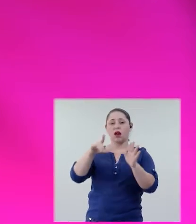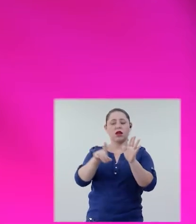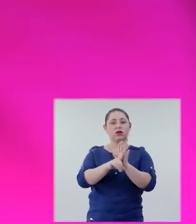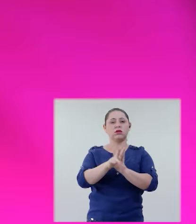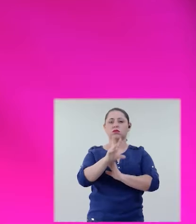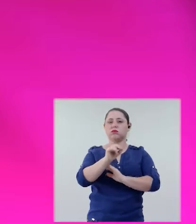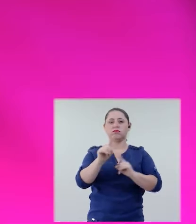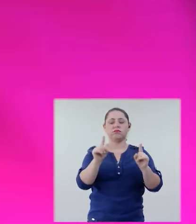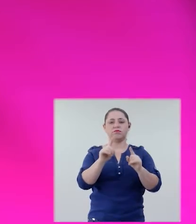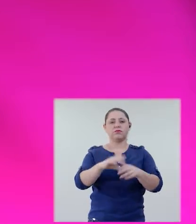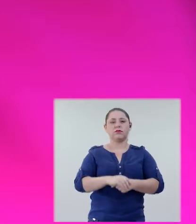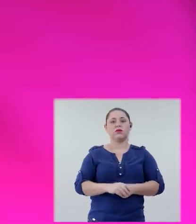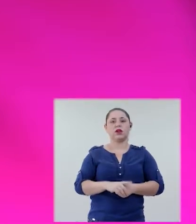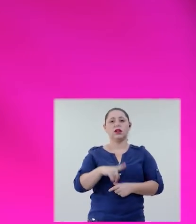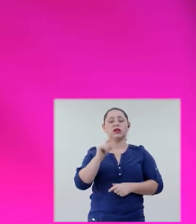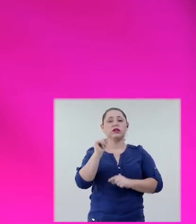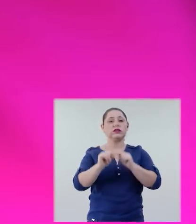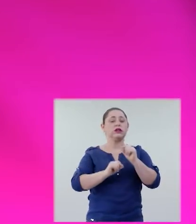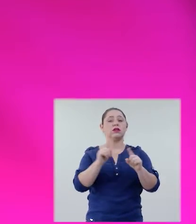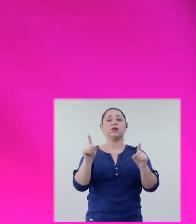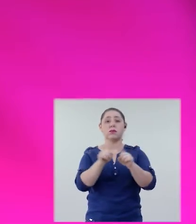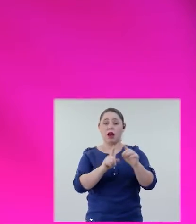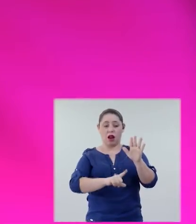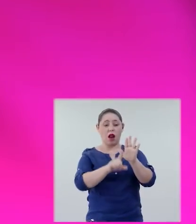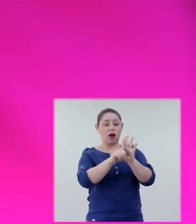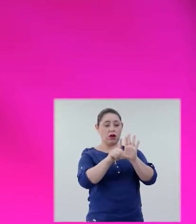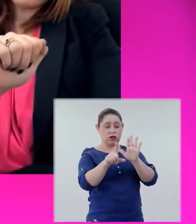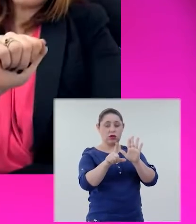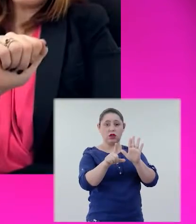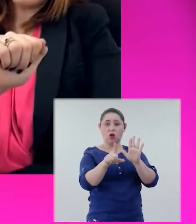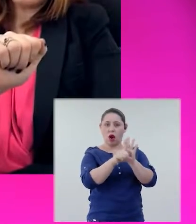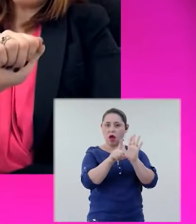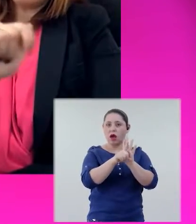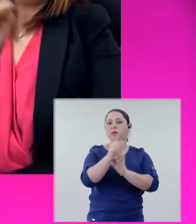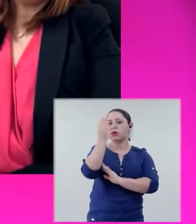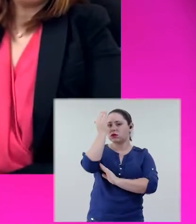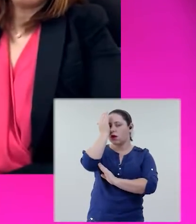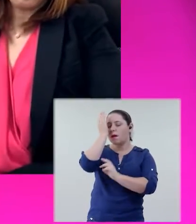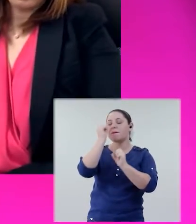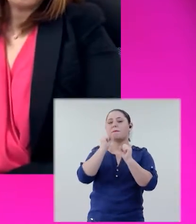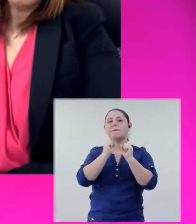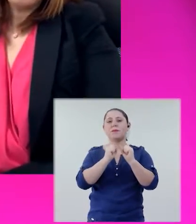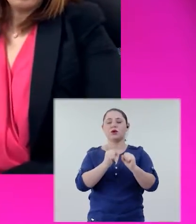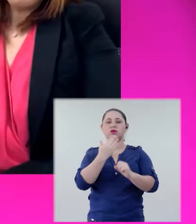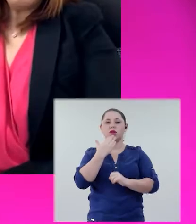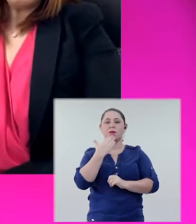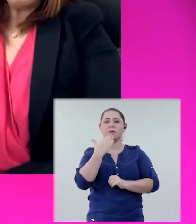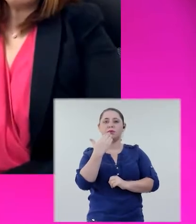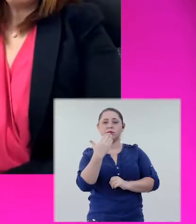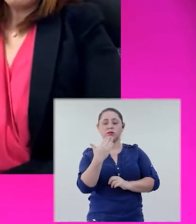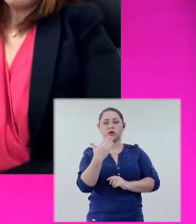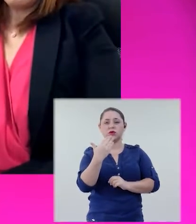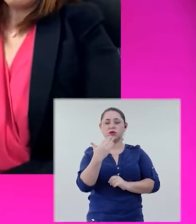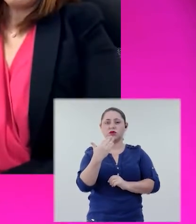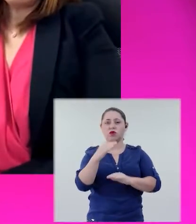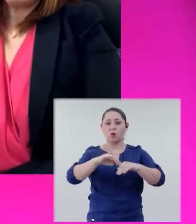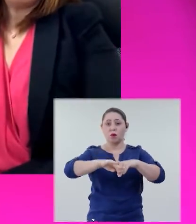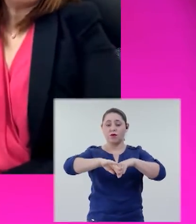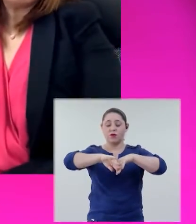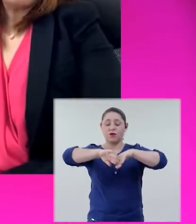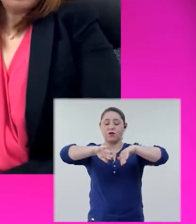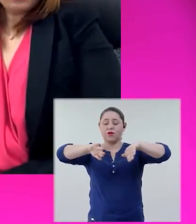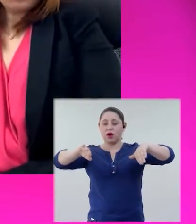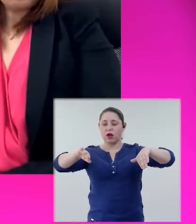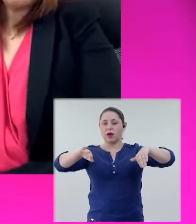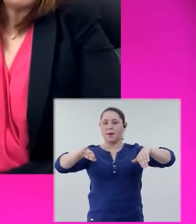da Penha, igual que inclusive na legislação da Maria da Penha você pode pedir